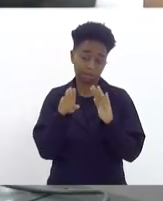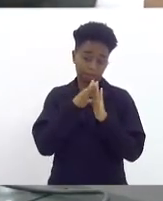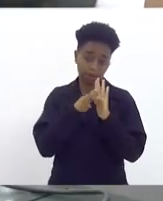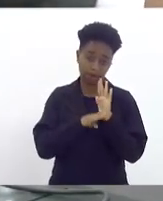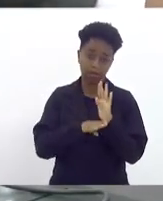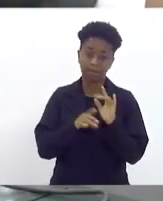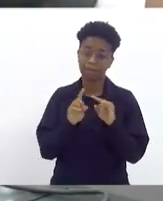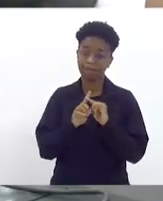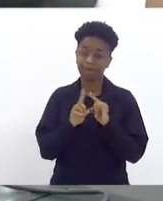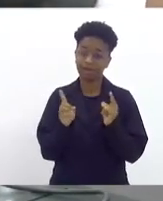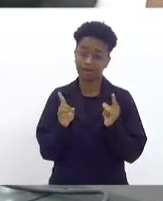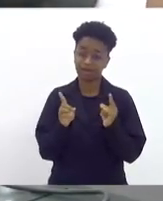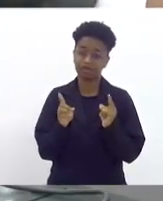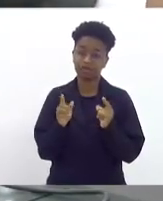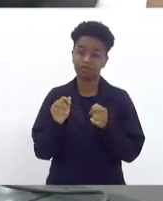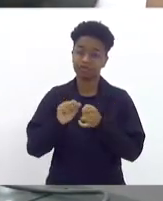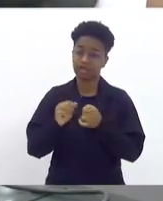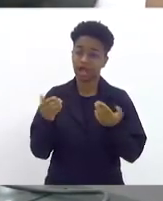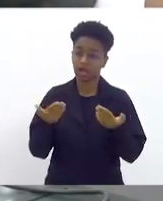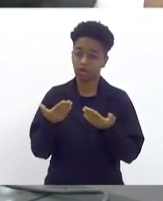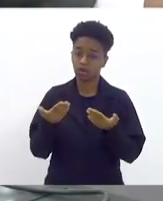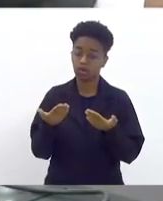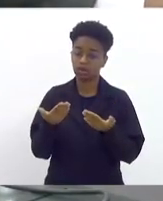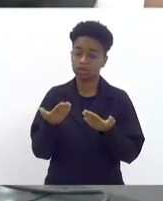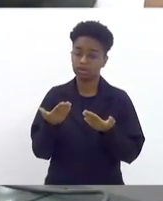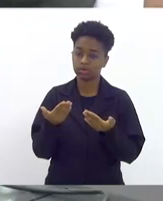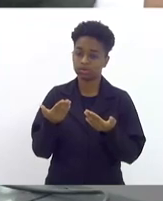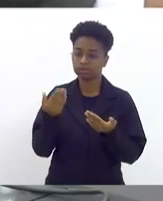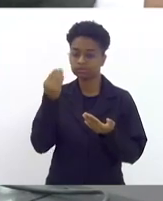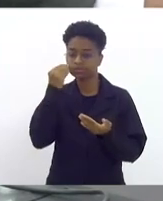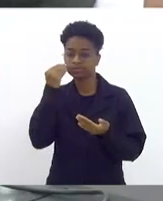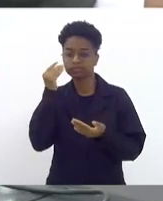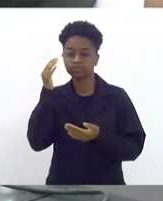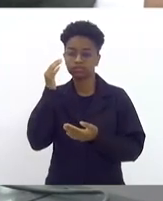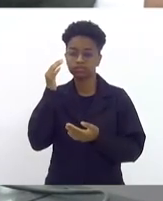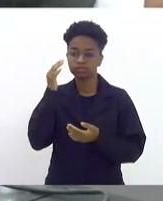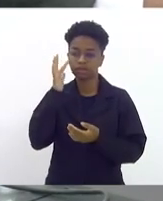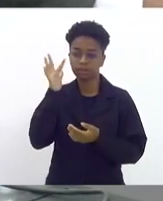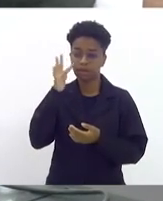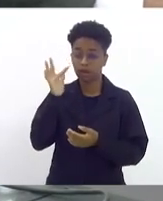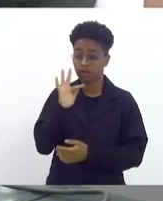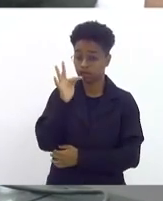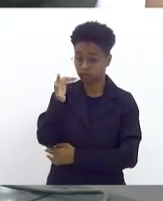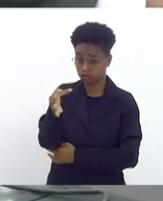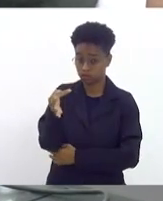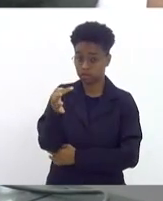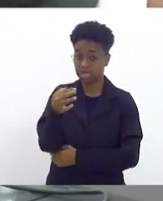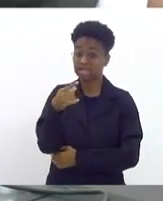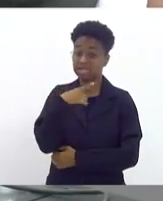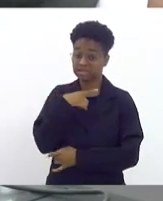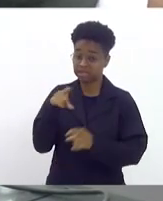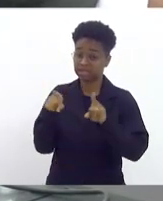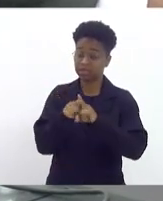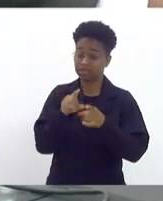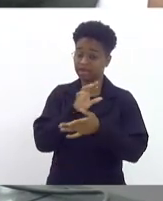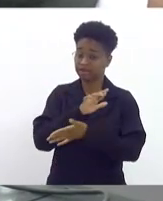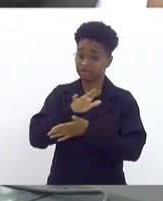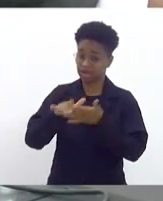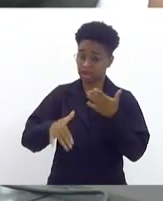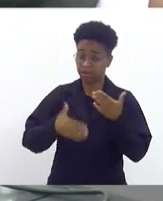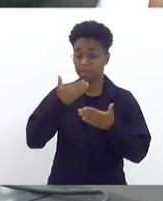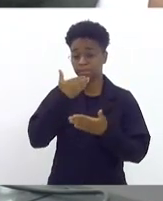agora já tô fazendo aqui uma previsão não sou Nostradamus não mas Haverá uma chuva de